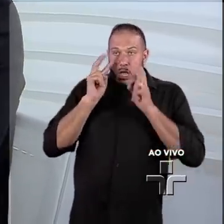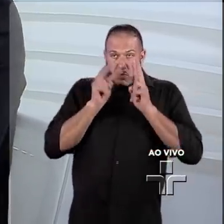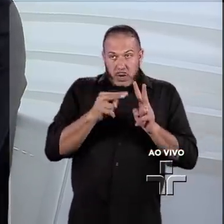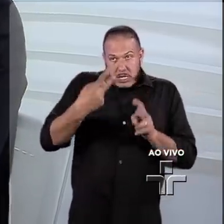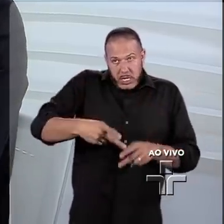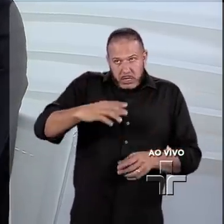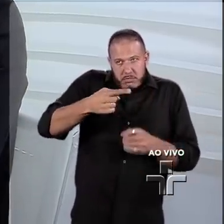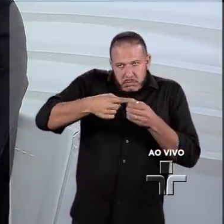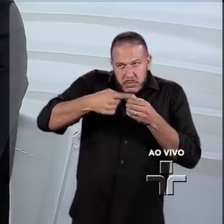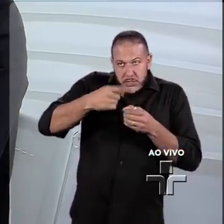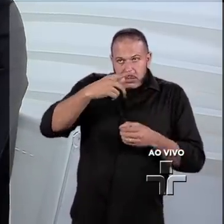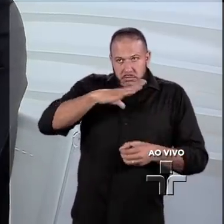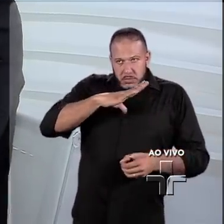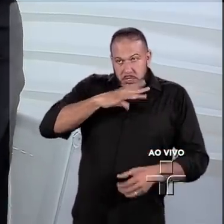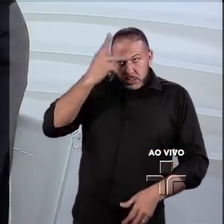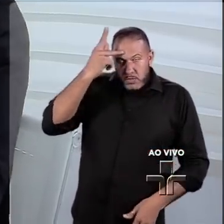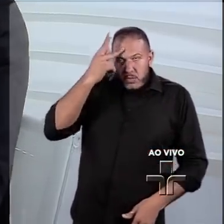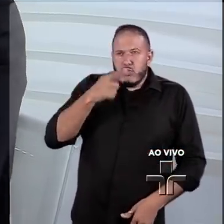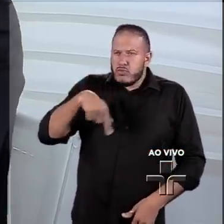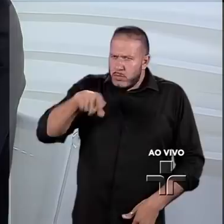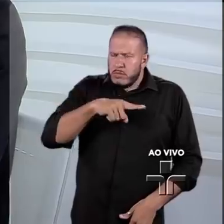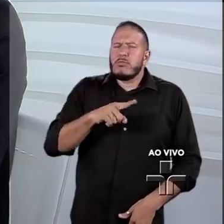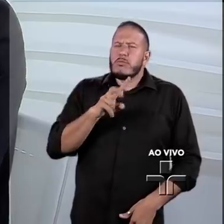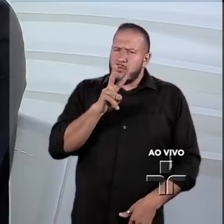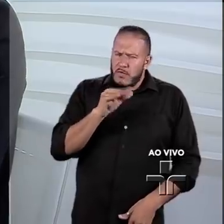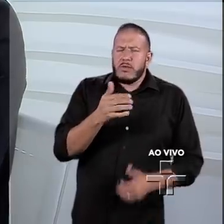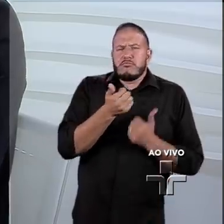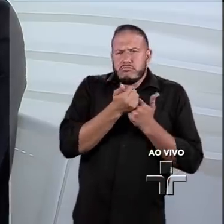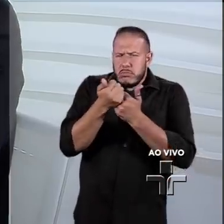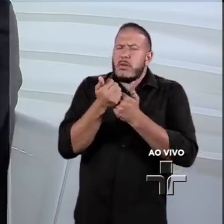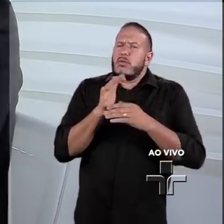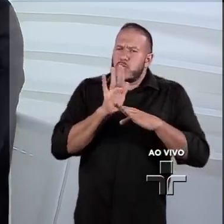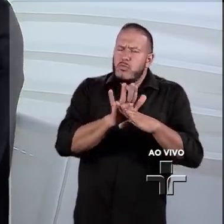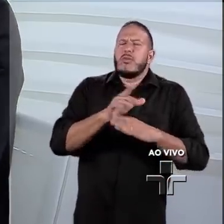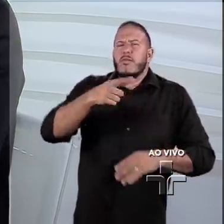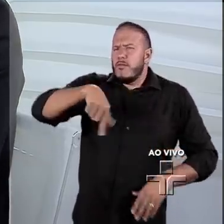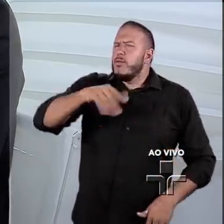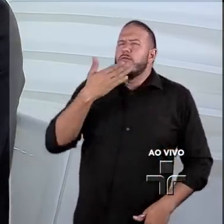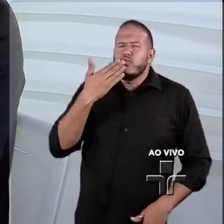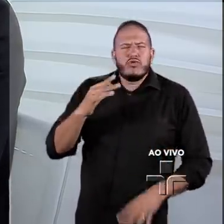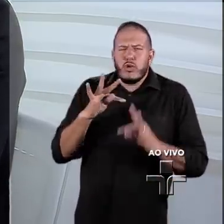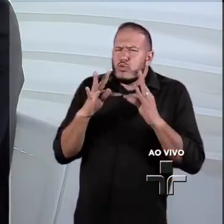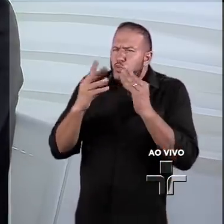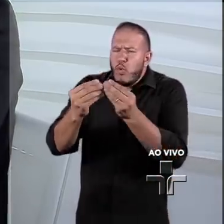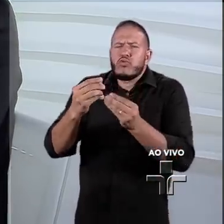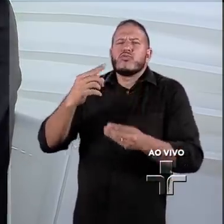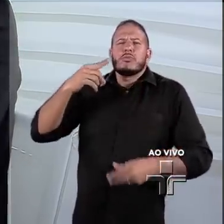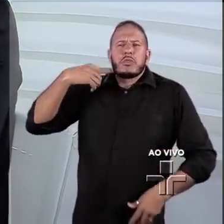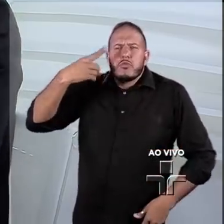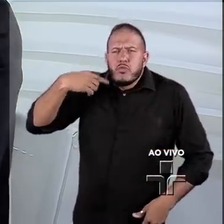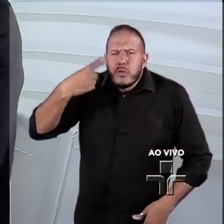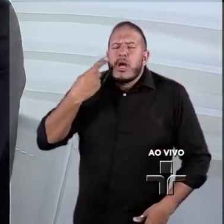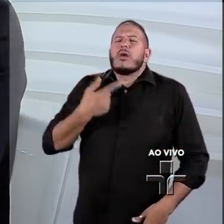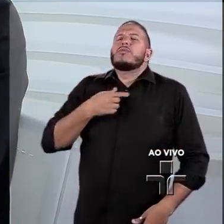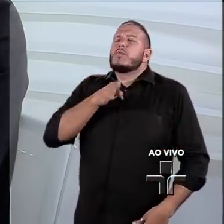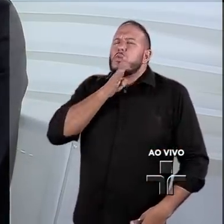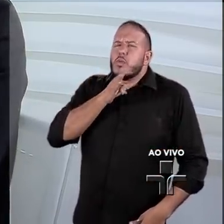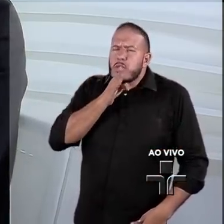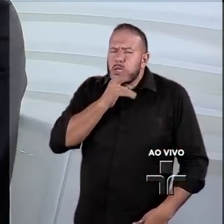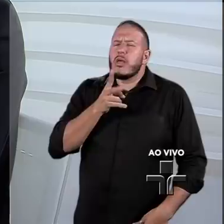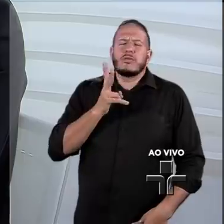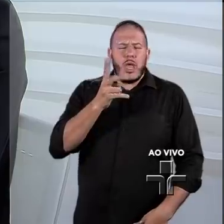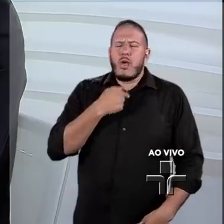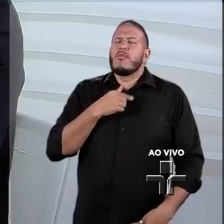São Paulo, nós vamos dar total apoio. Vou pedir a todos os deputados que conheço, vou sempre me